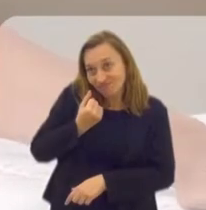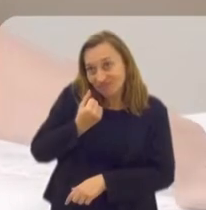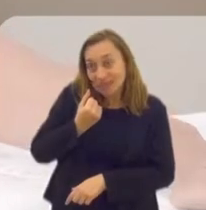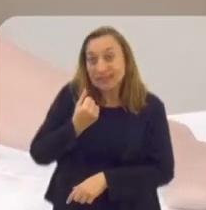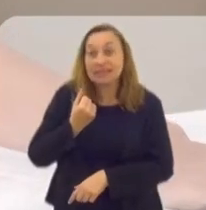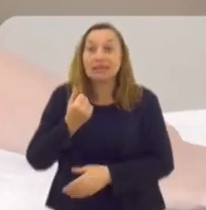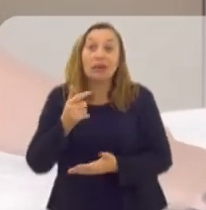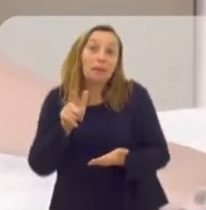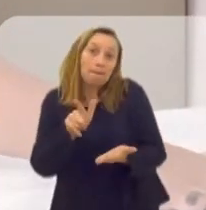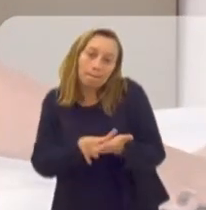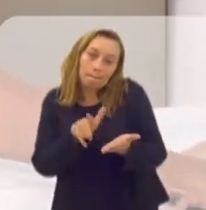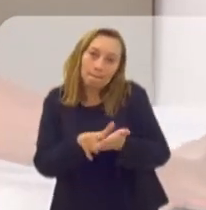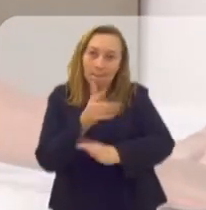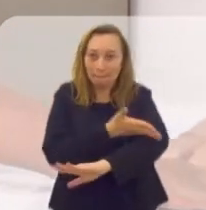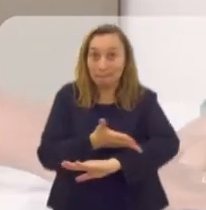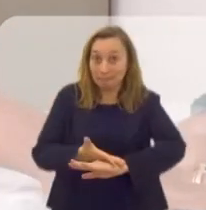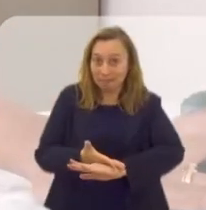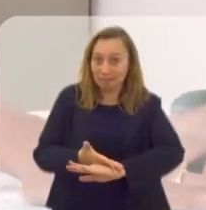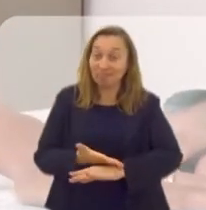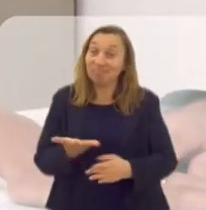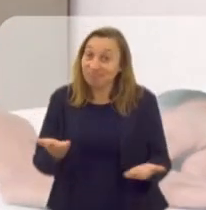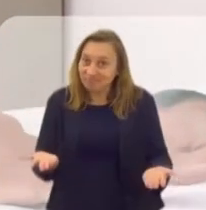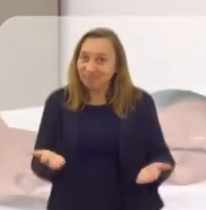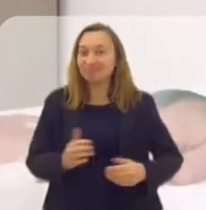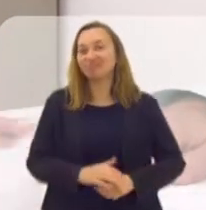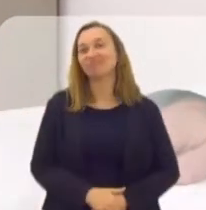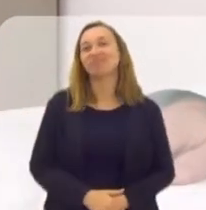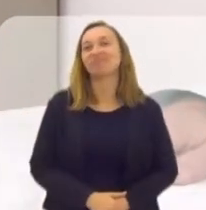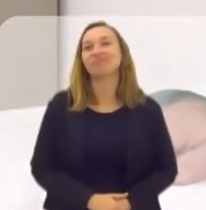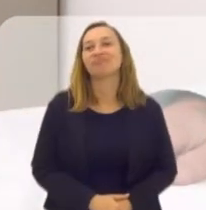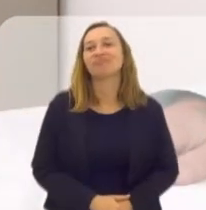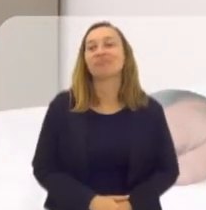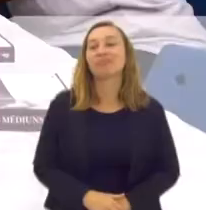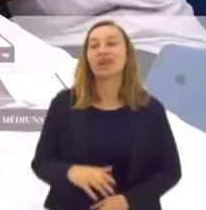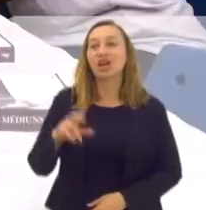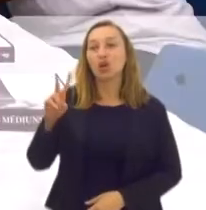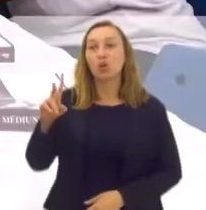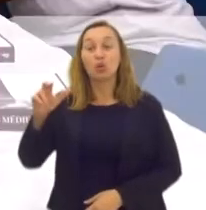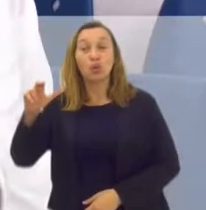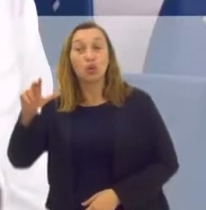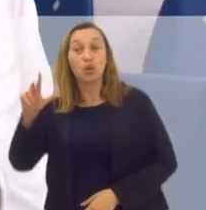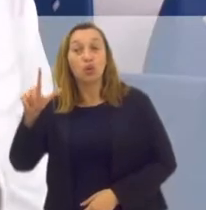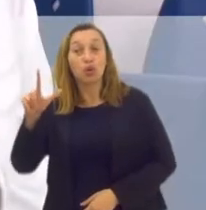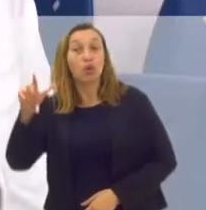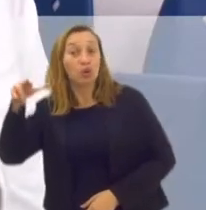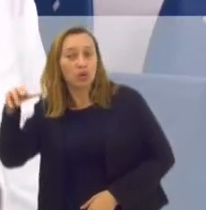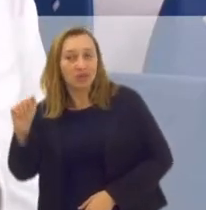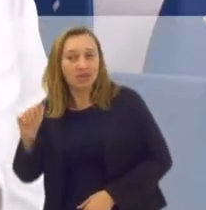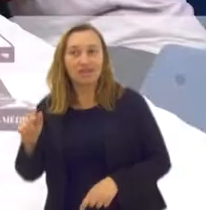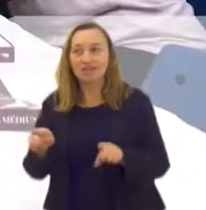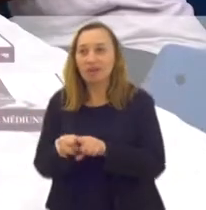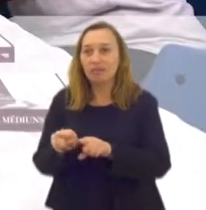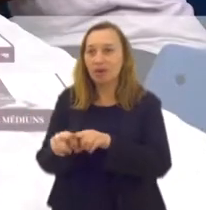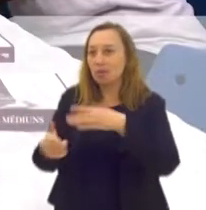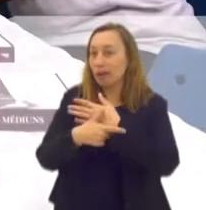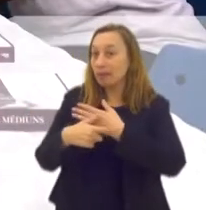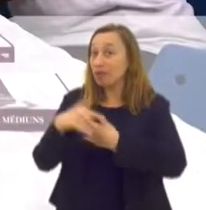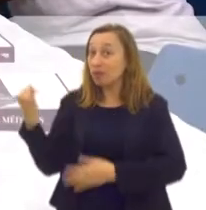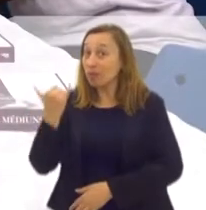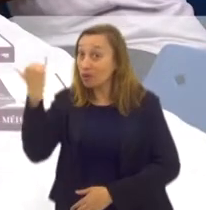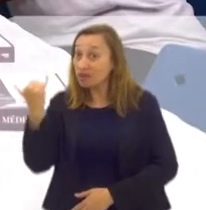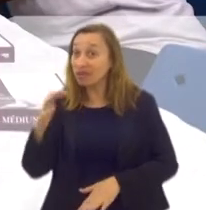lápis e o papel em branco. E a Lúcia também tem uma parte muito importante